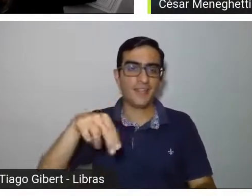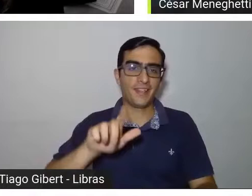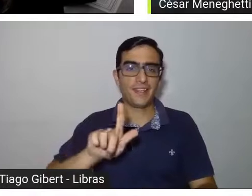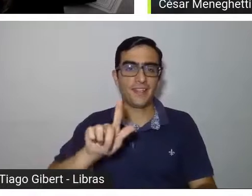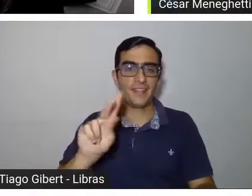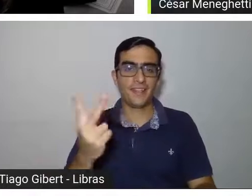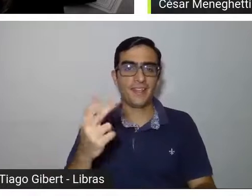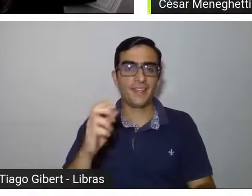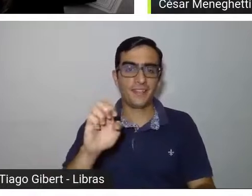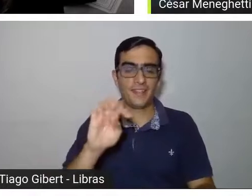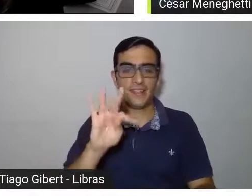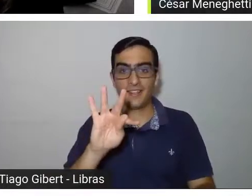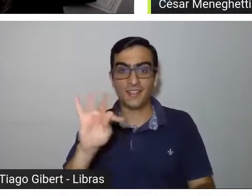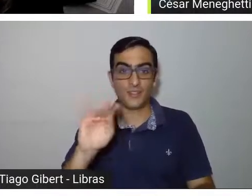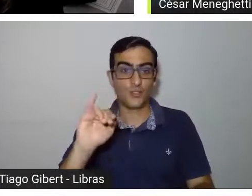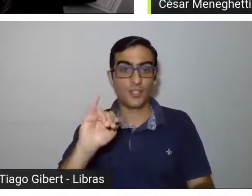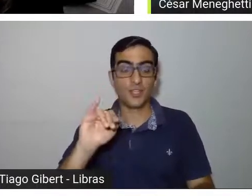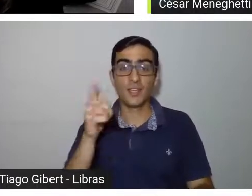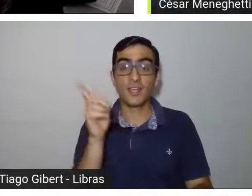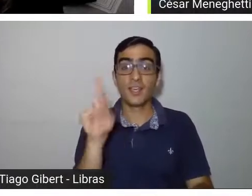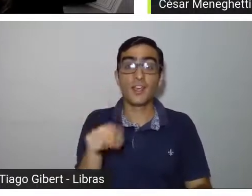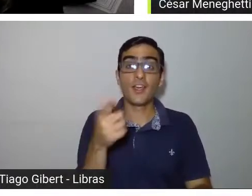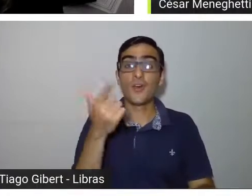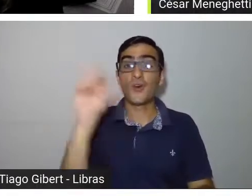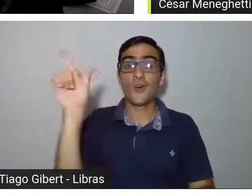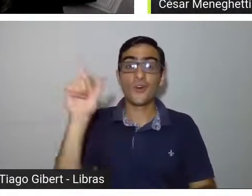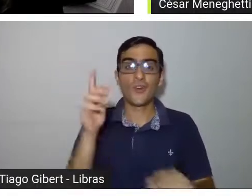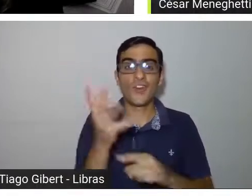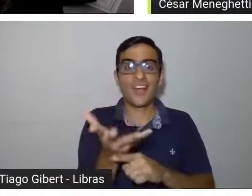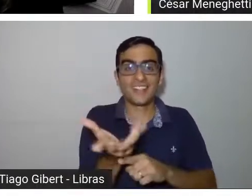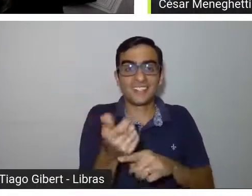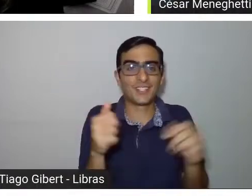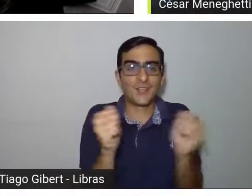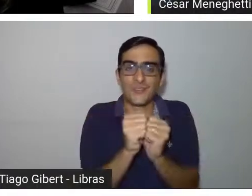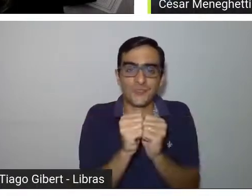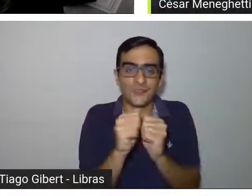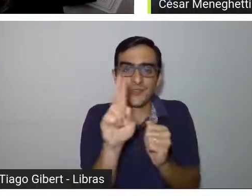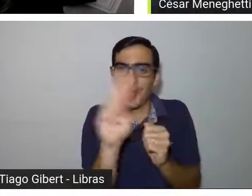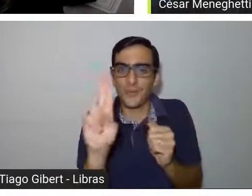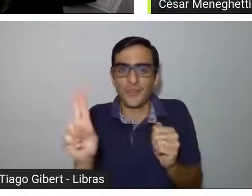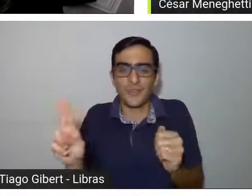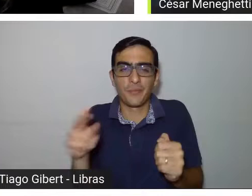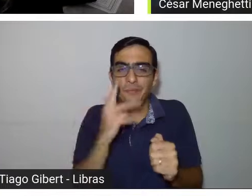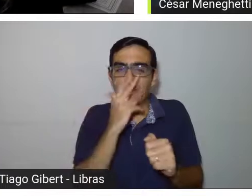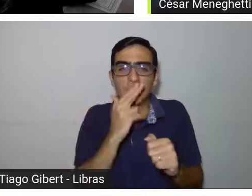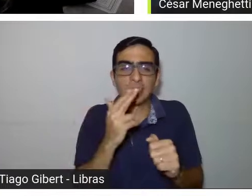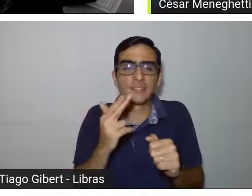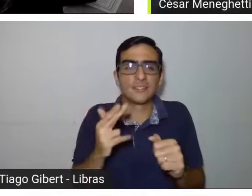está César Meneghetti e os artistas do laboratório, tá todo mundo lá. Então, virou